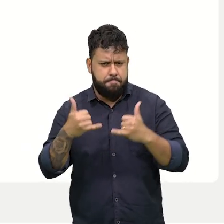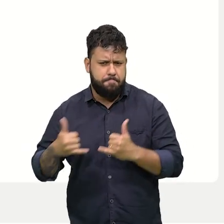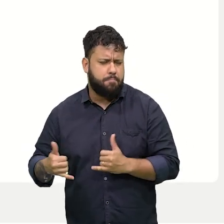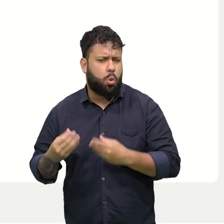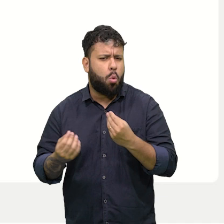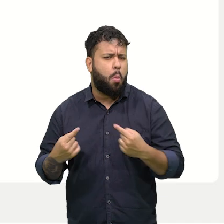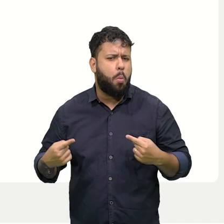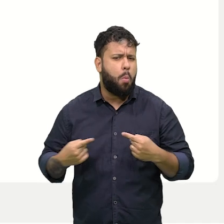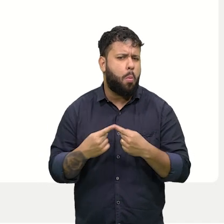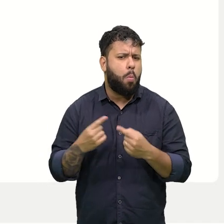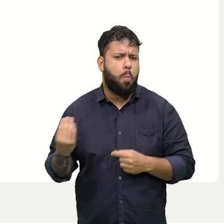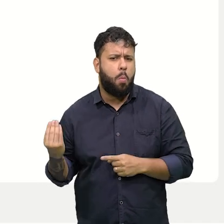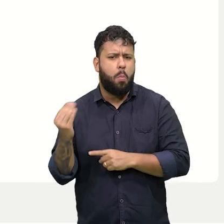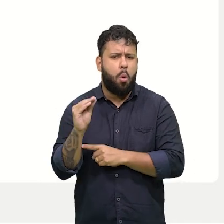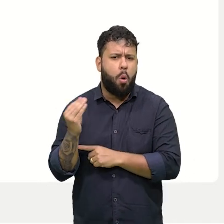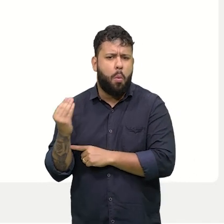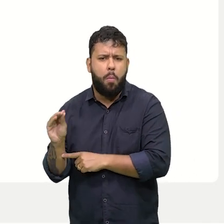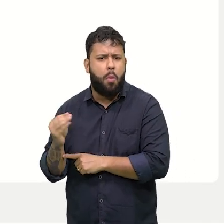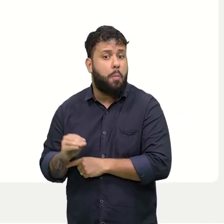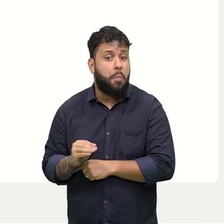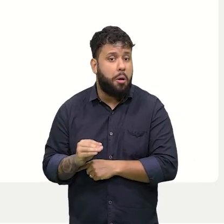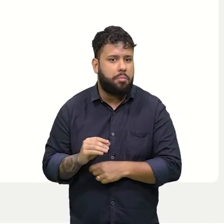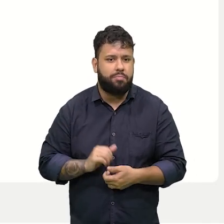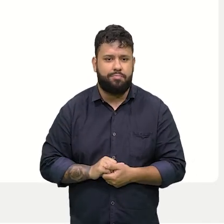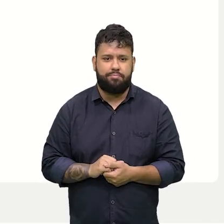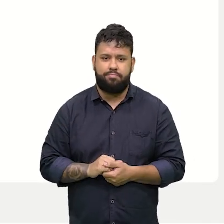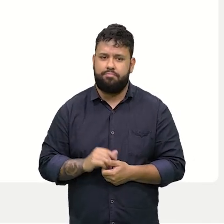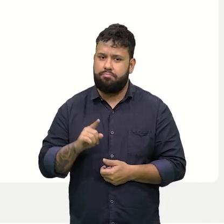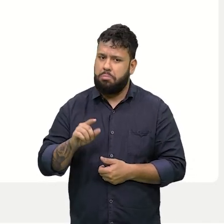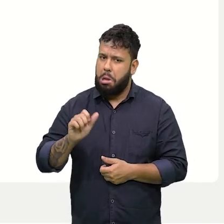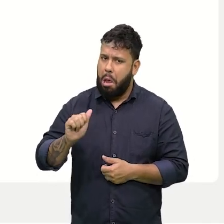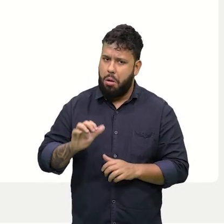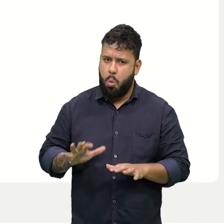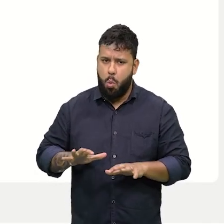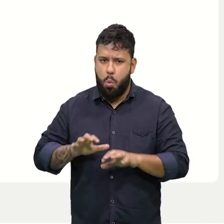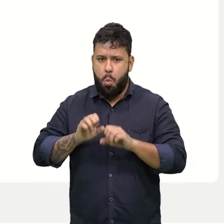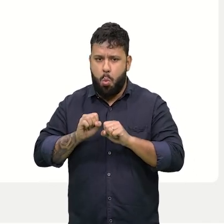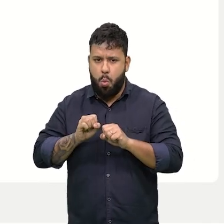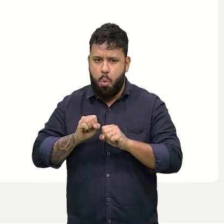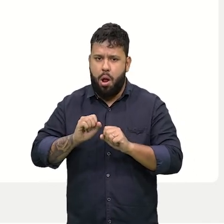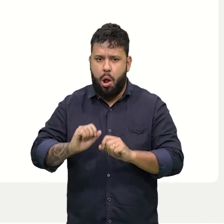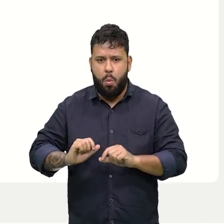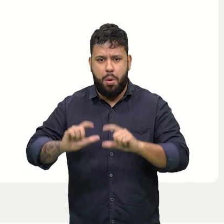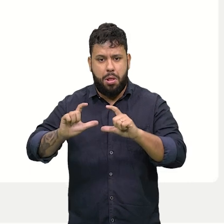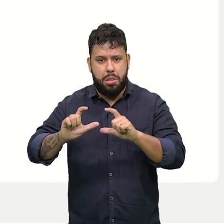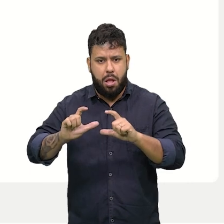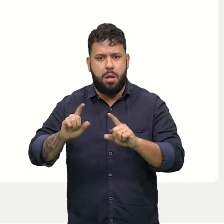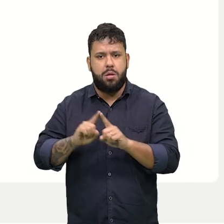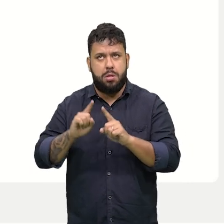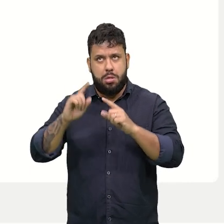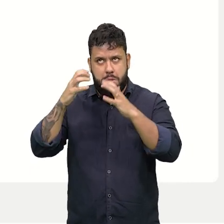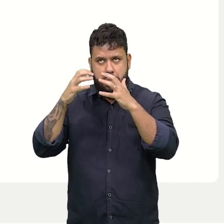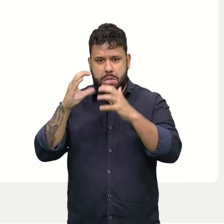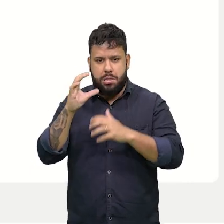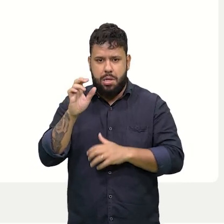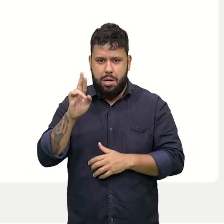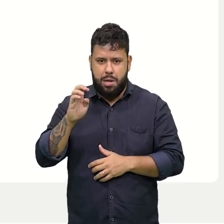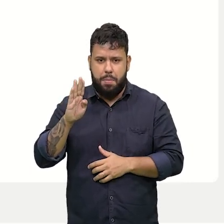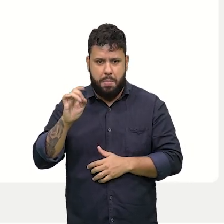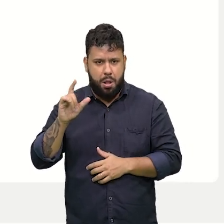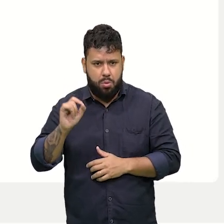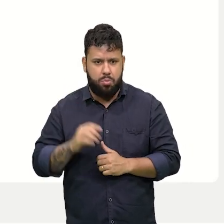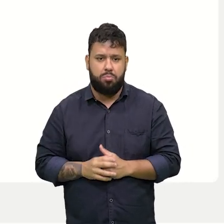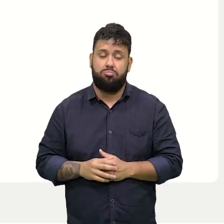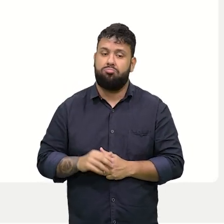são preenchidas respectivamente por letra A, contrair, aumenta e cerebelo.